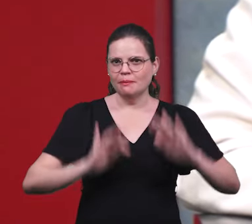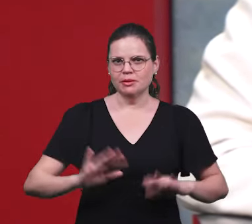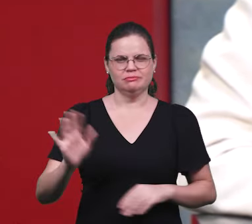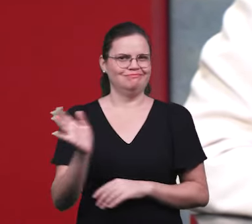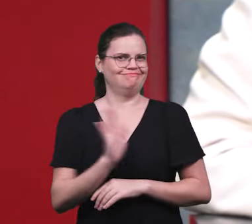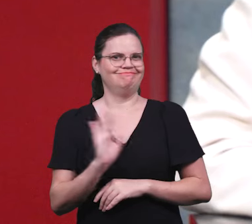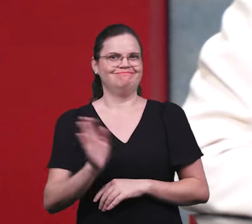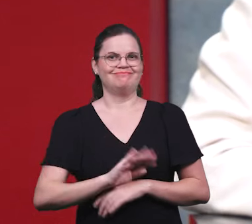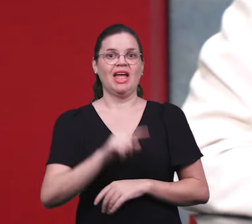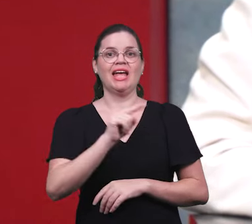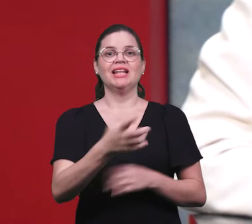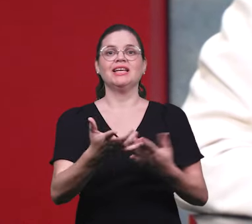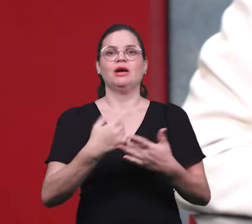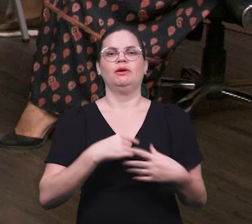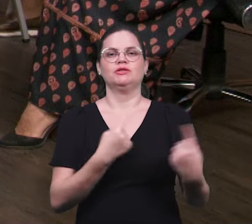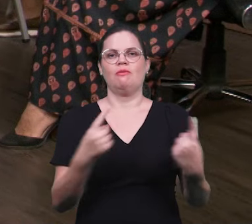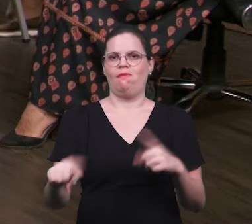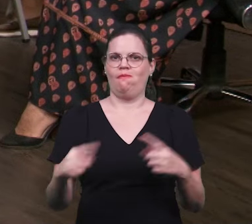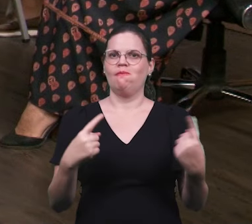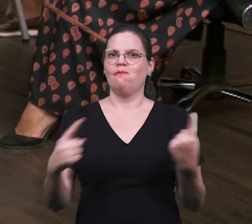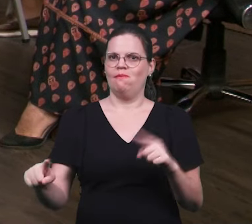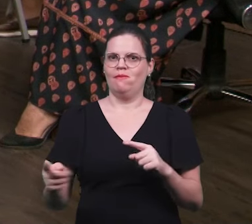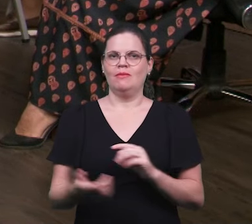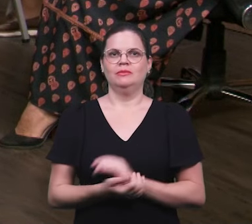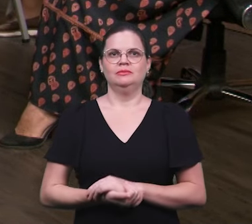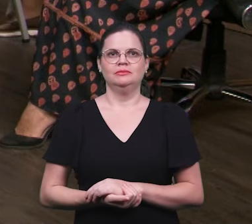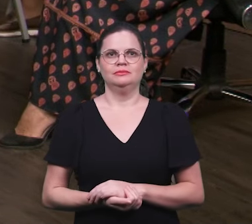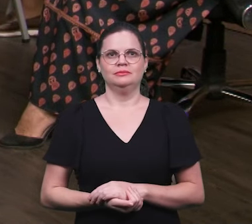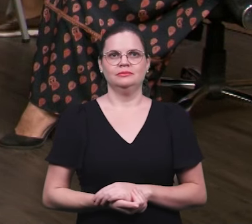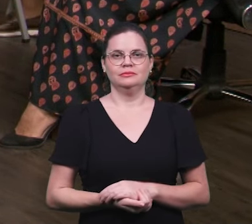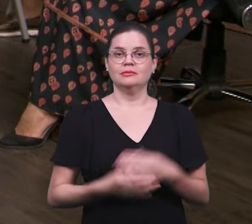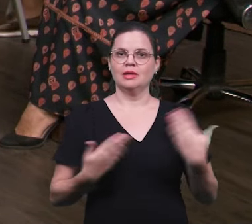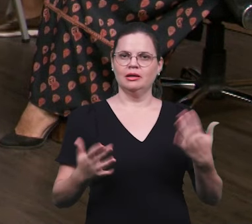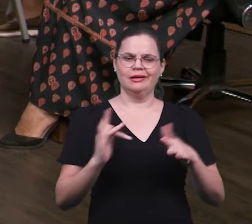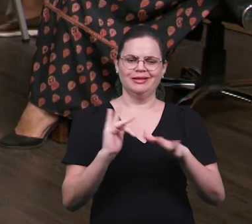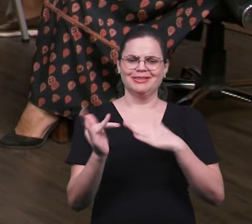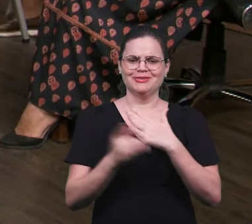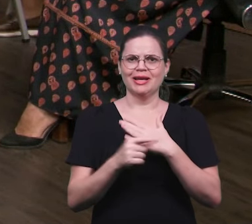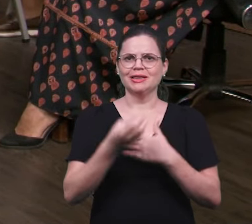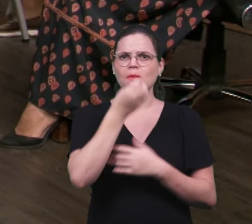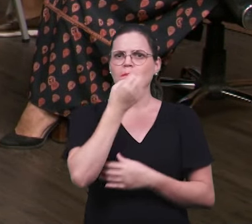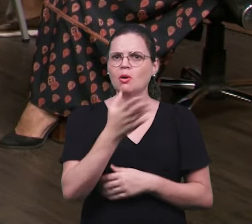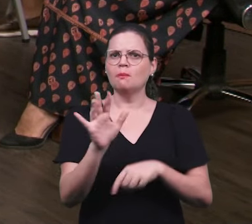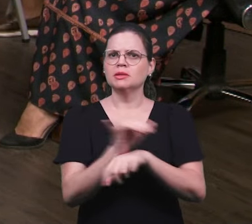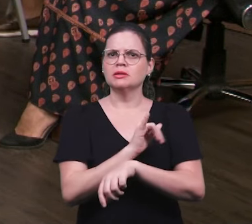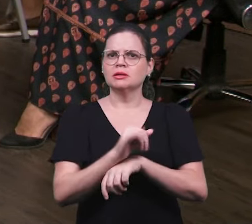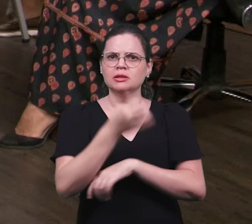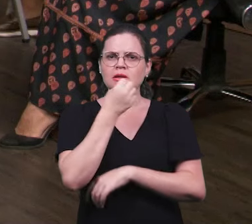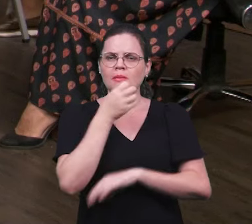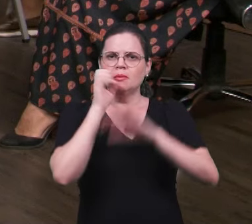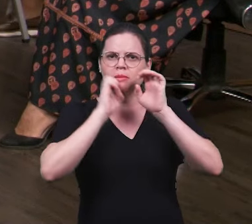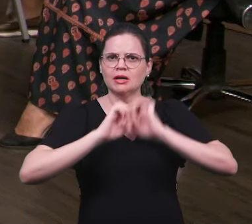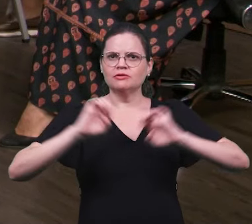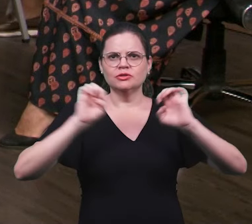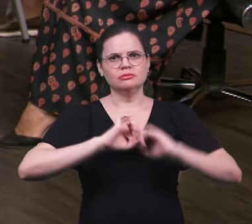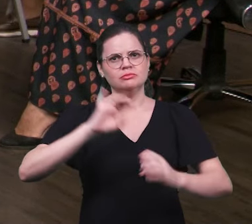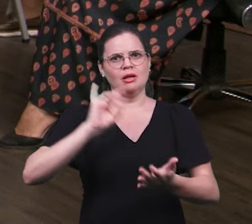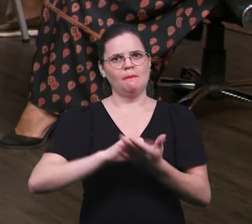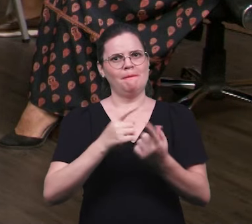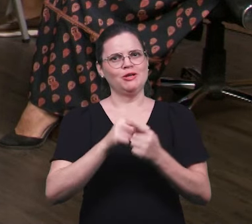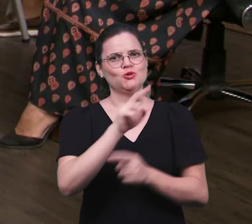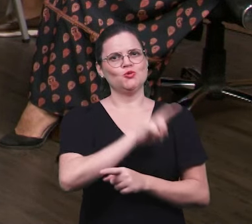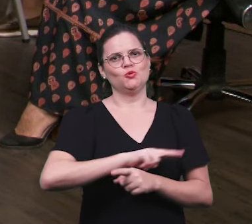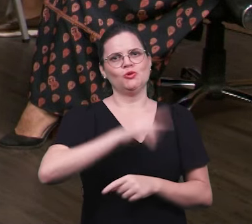palavra. O negócio dele é outro. E usa um instrumento tão maravilhoso, né, que é a rede social, tão bom, tão eficaz para o